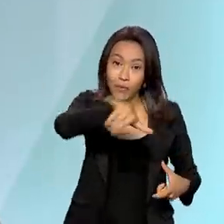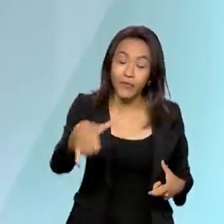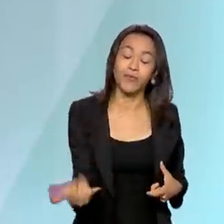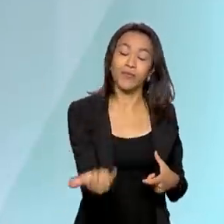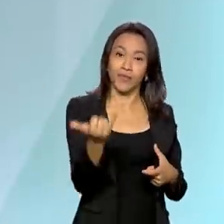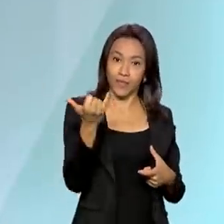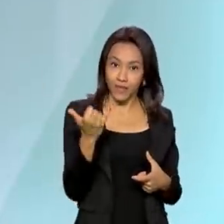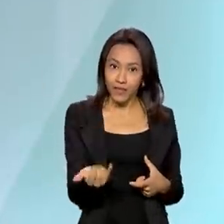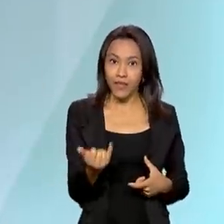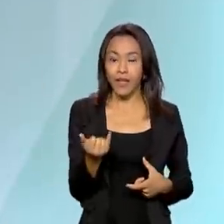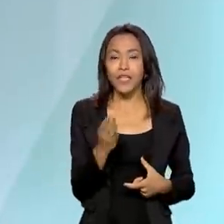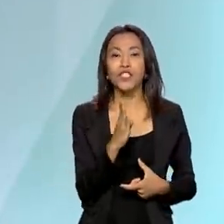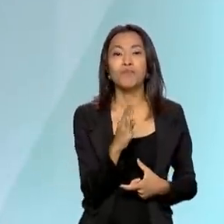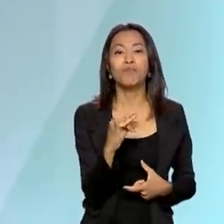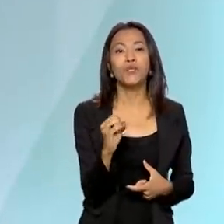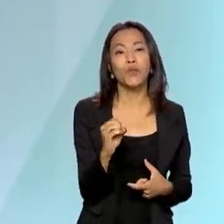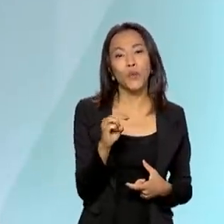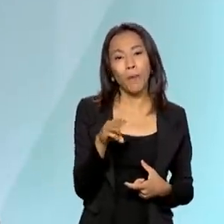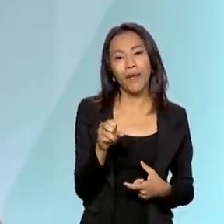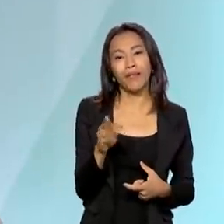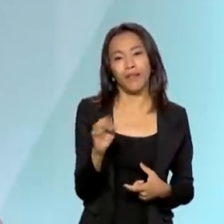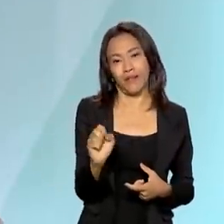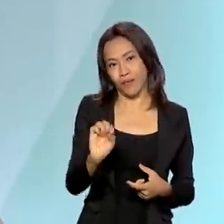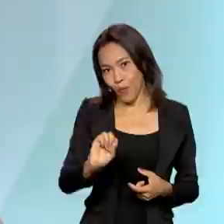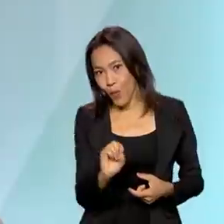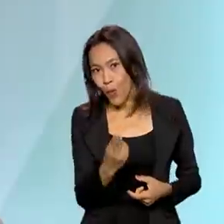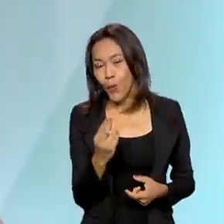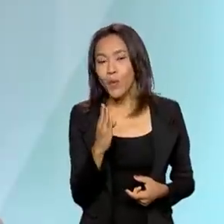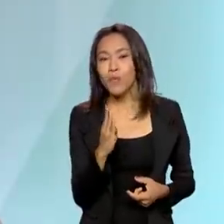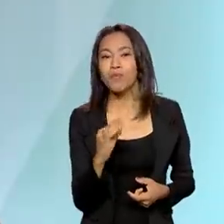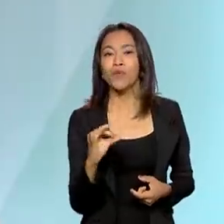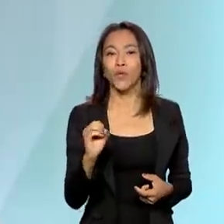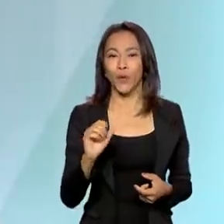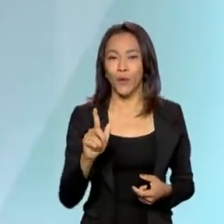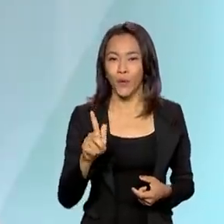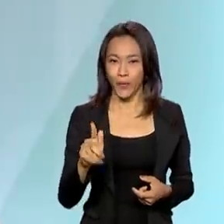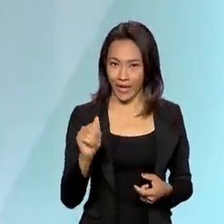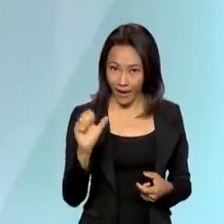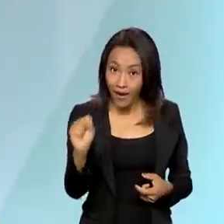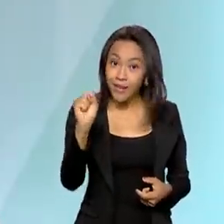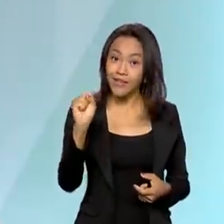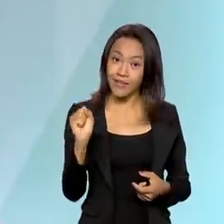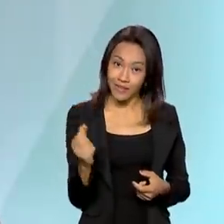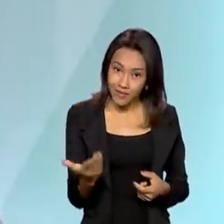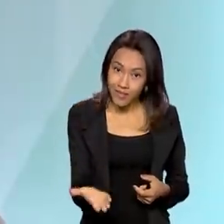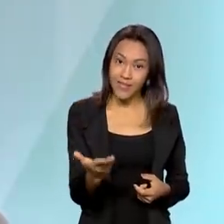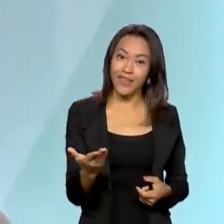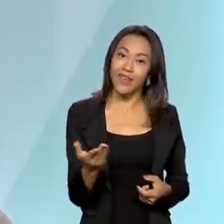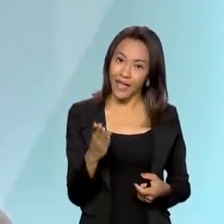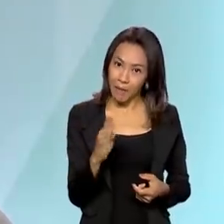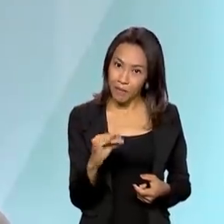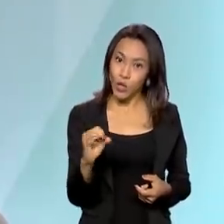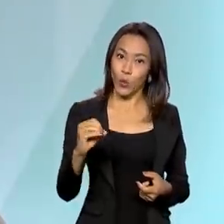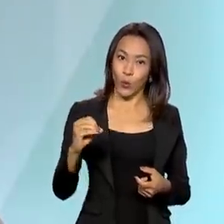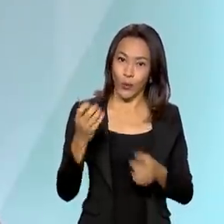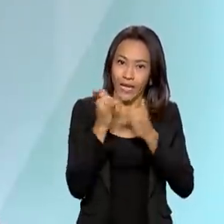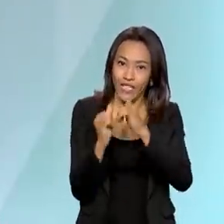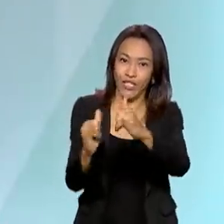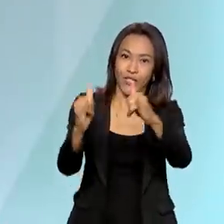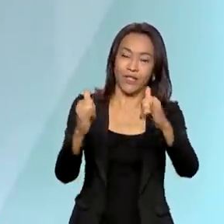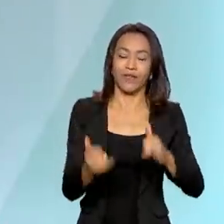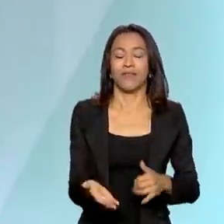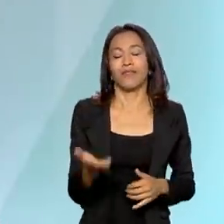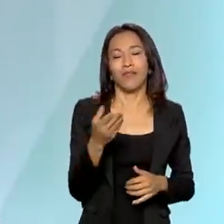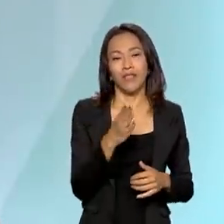de biometano ou biogás, energia, a bioenergia que vem do biogás, e o